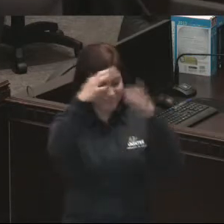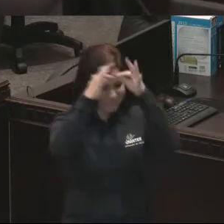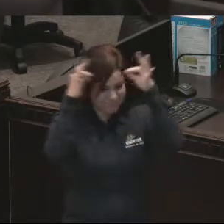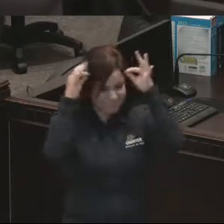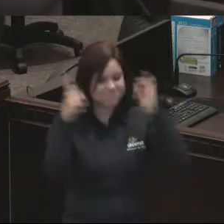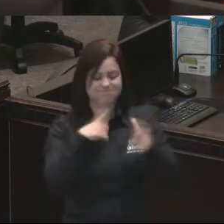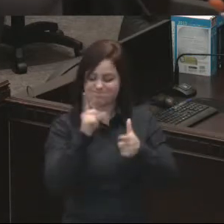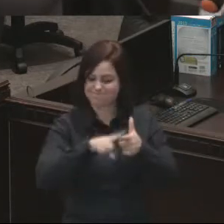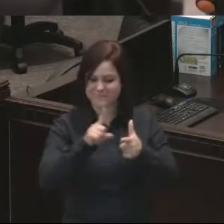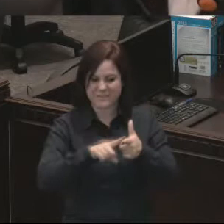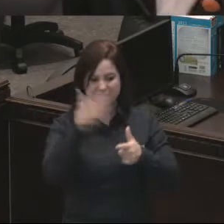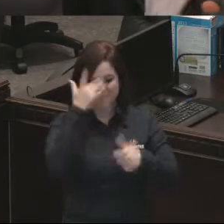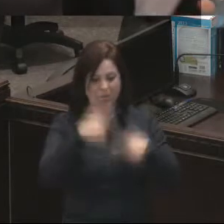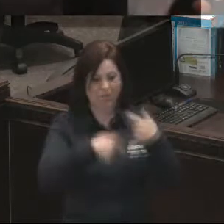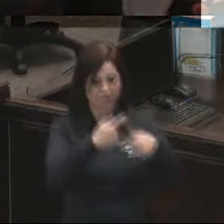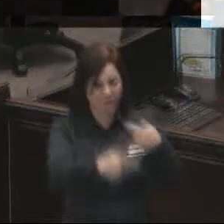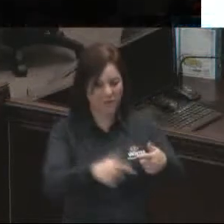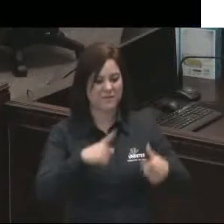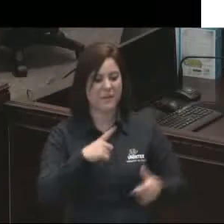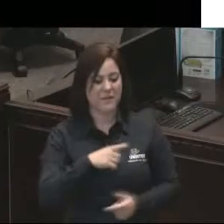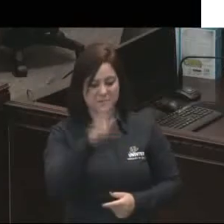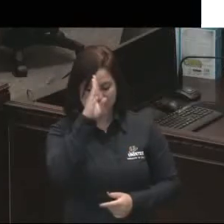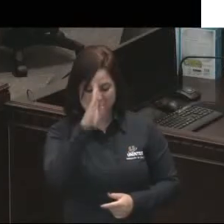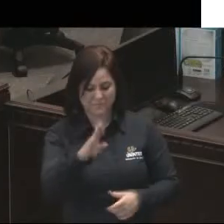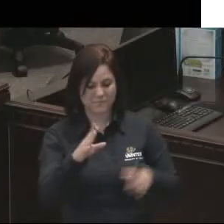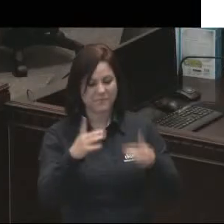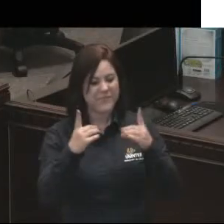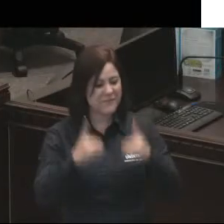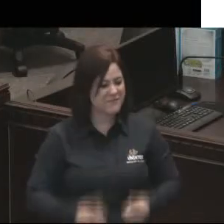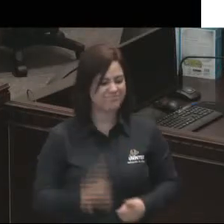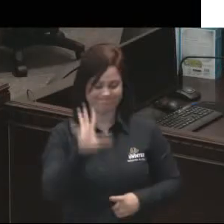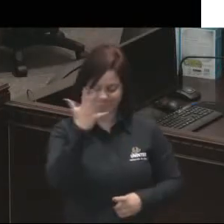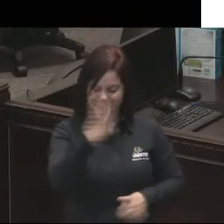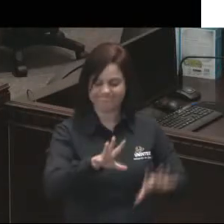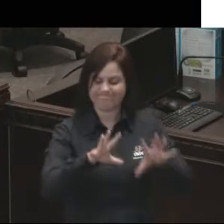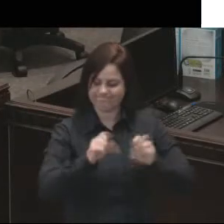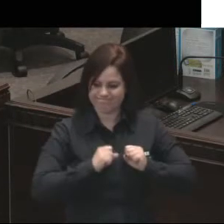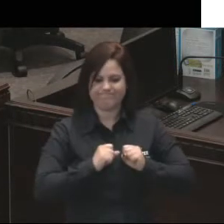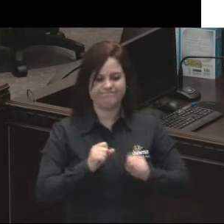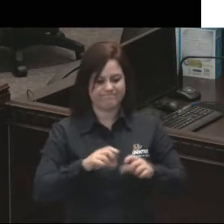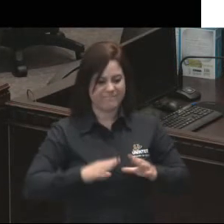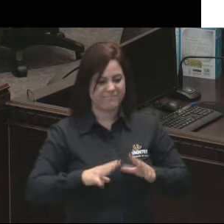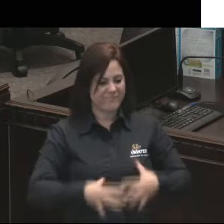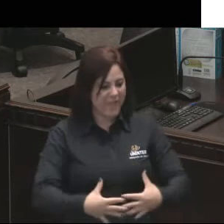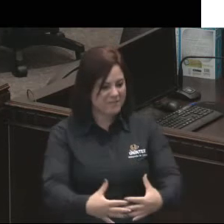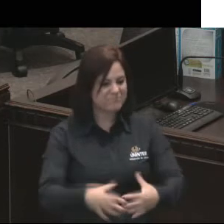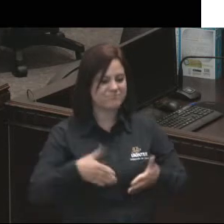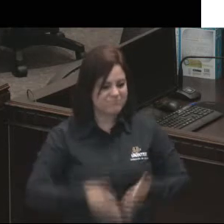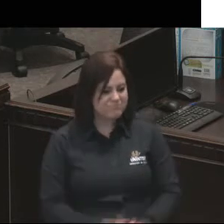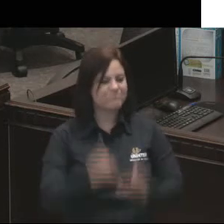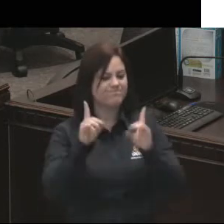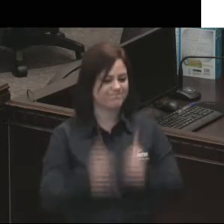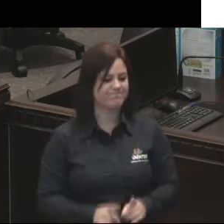vários problemas para os descendentes, principalmente das mães expostas ao mercúrio. E temos essa